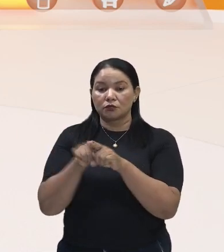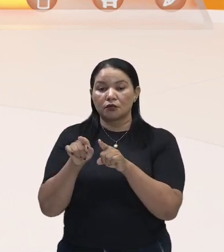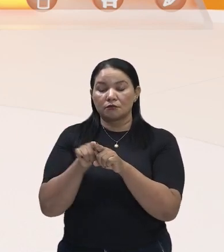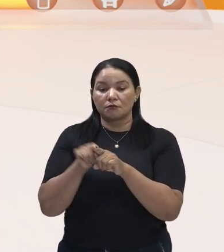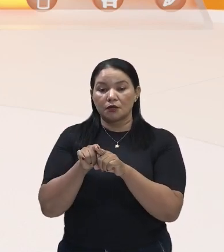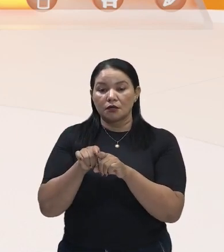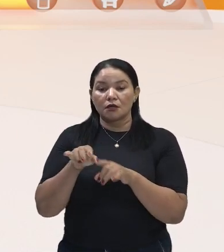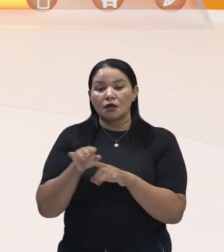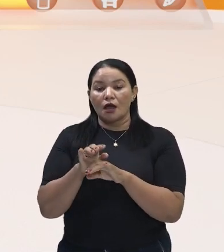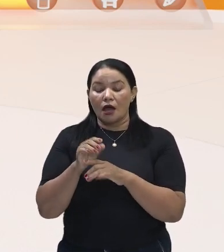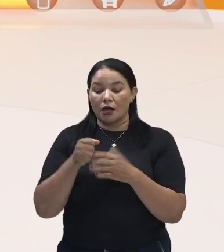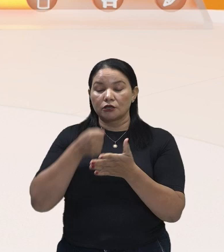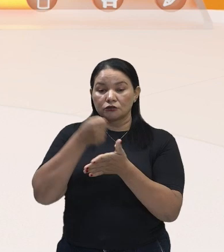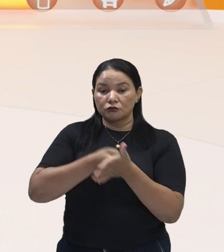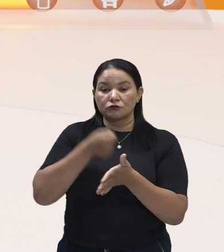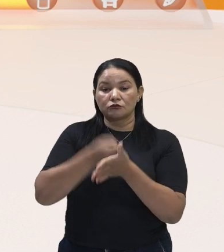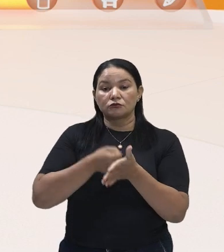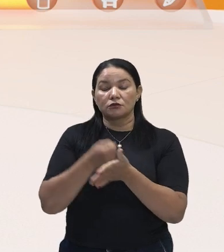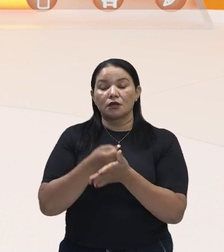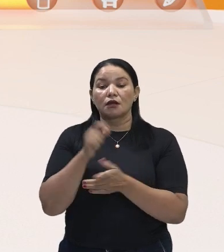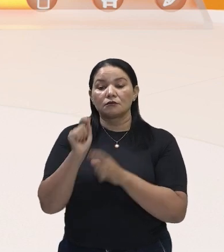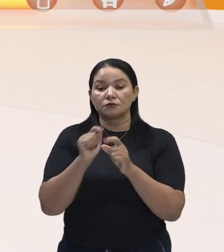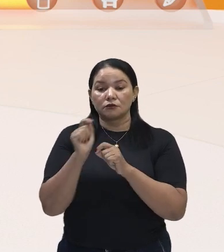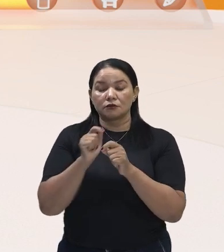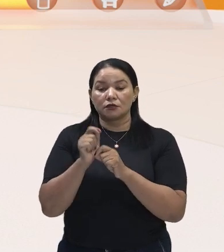e lutar por esse ideal